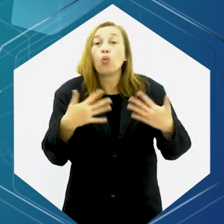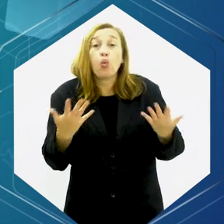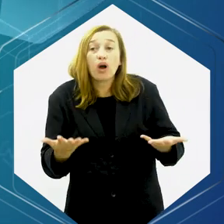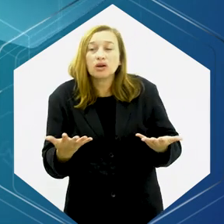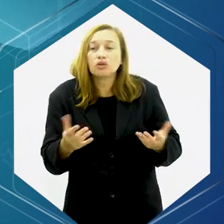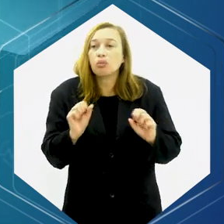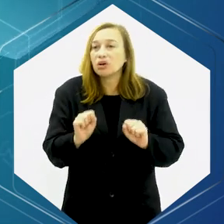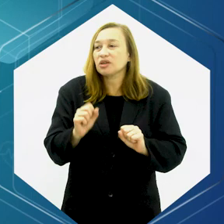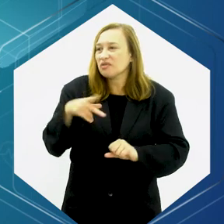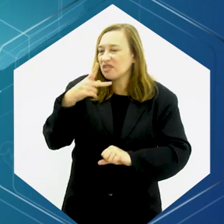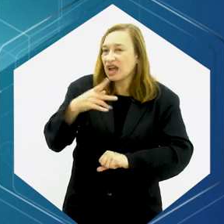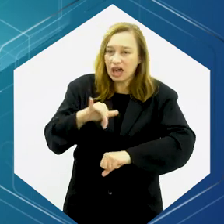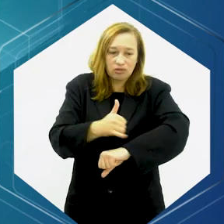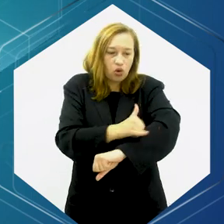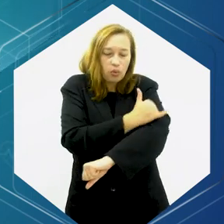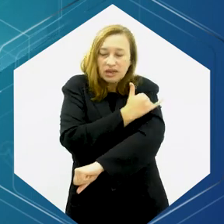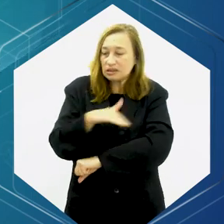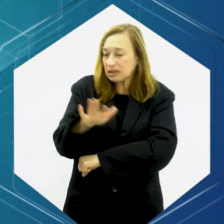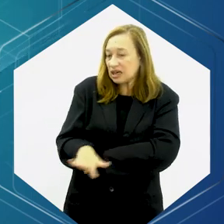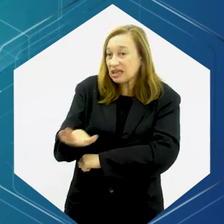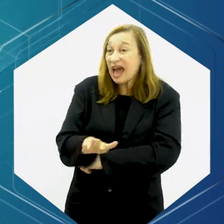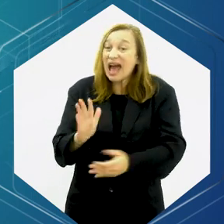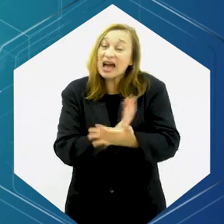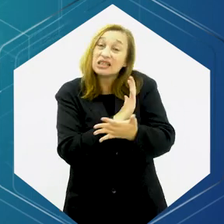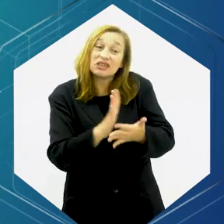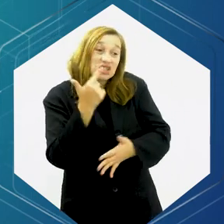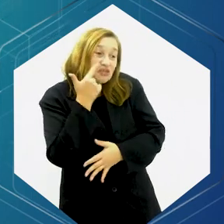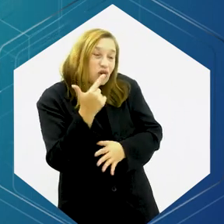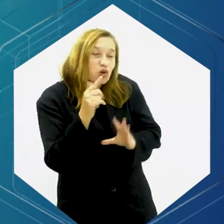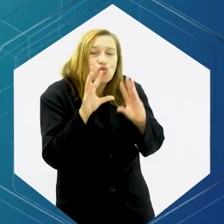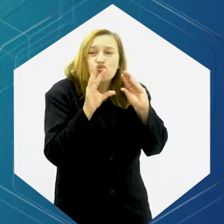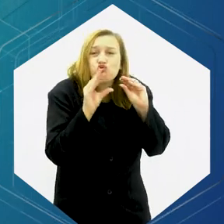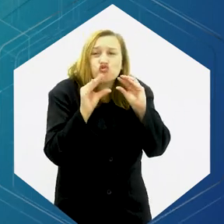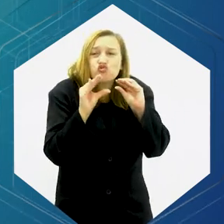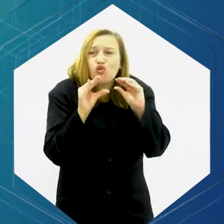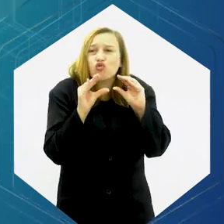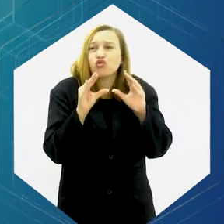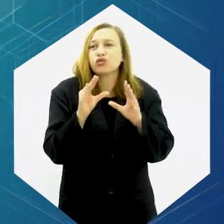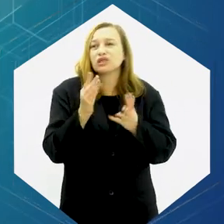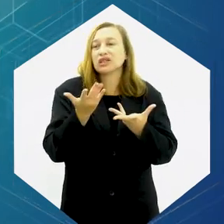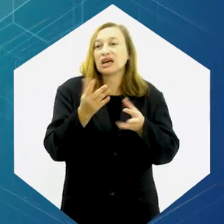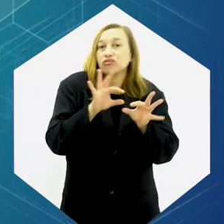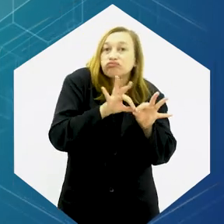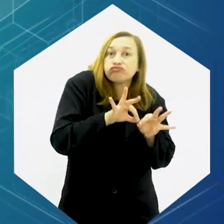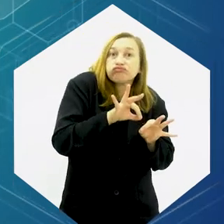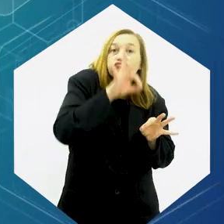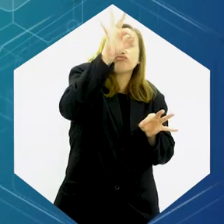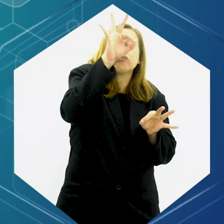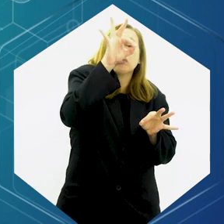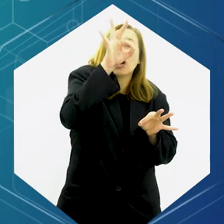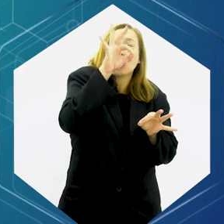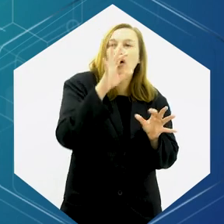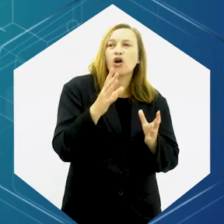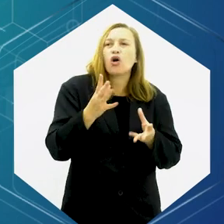quando a criança é considerada obesa né porque às vezes a gente vê uma criança é mais fofinha Às vezes a criança é comprida né grande